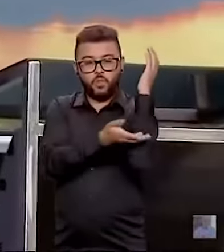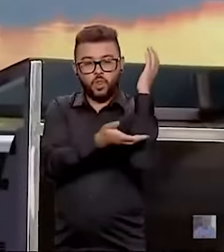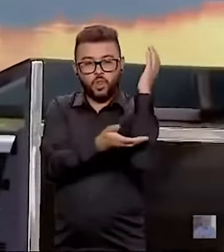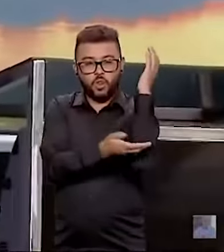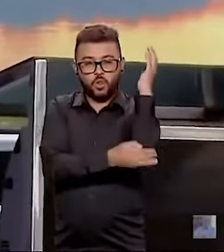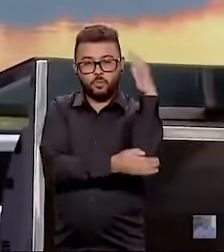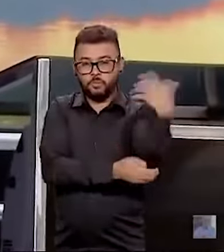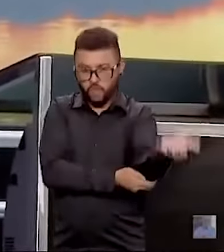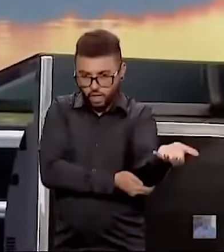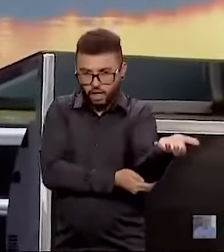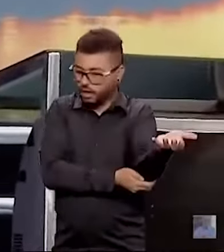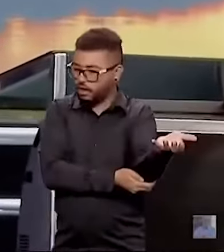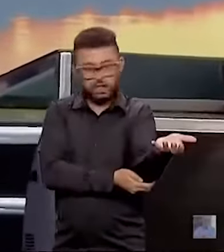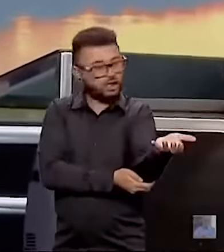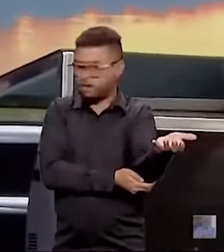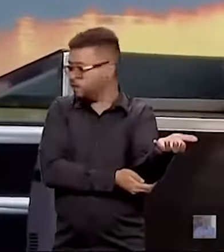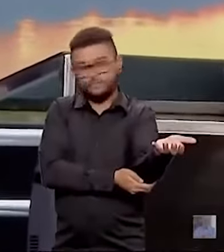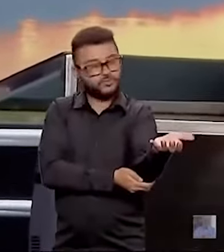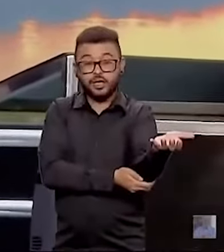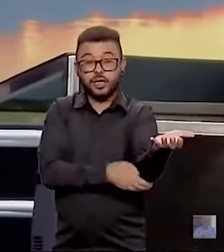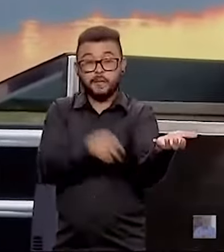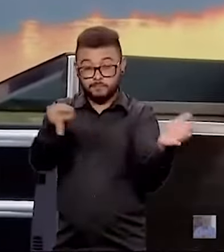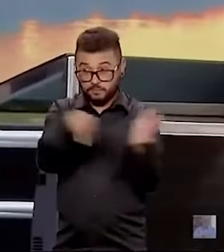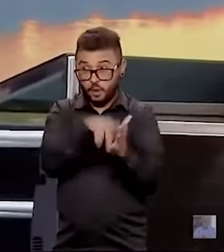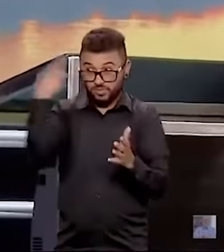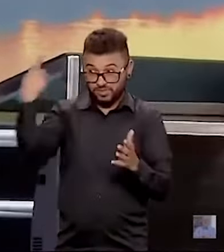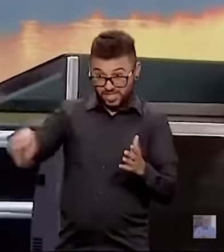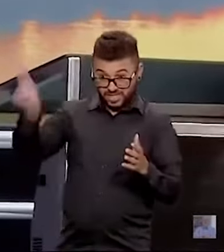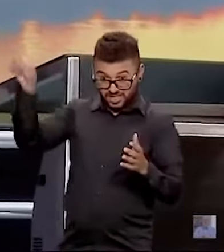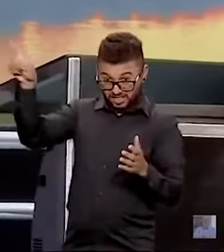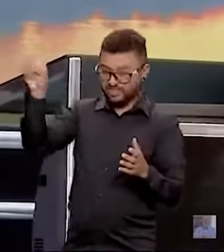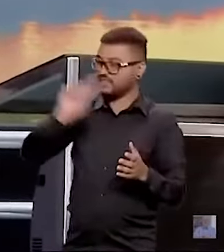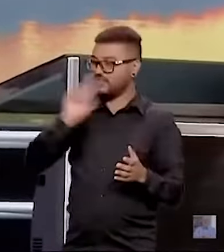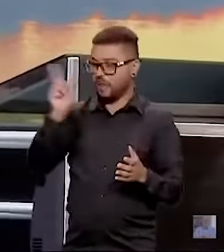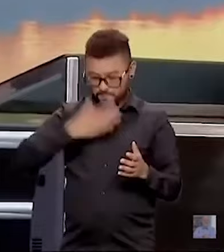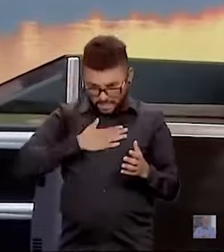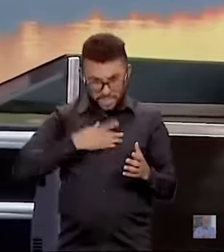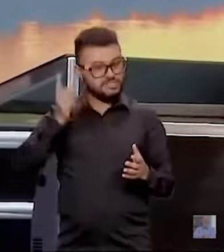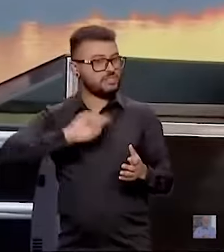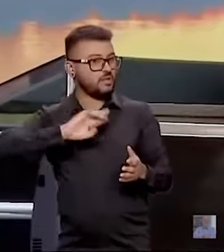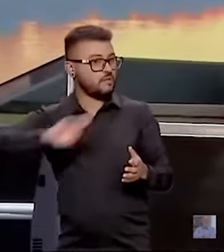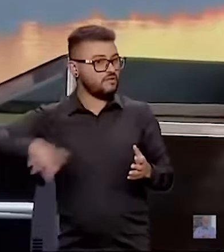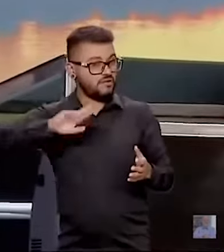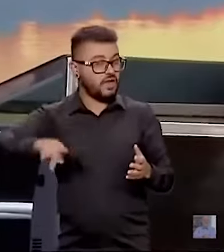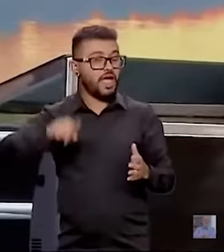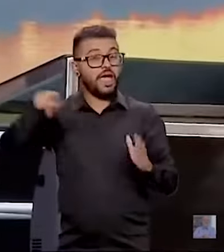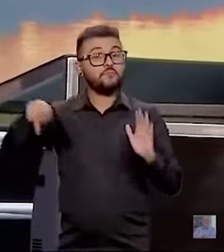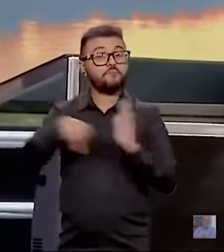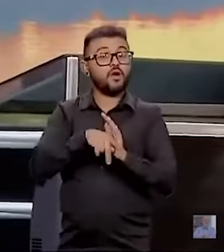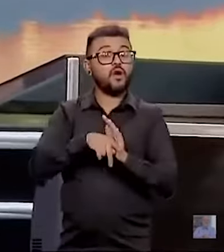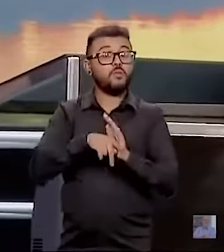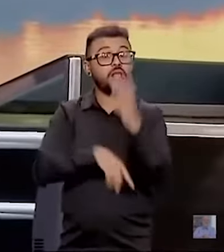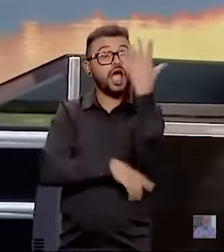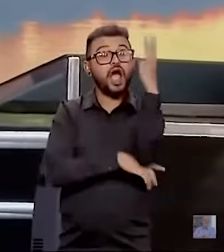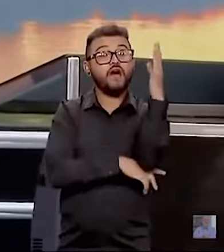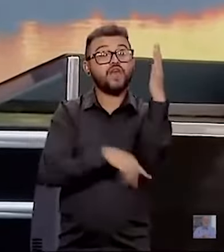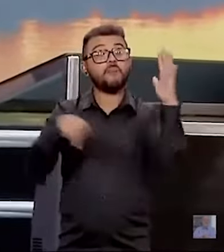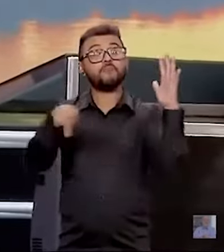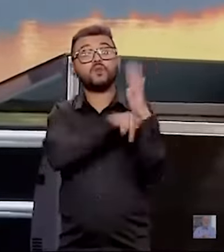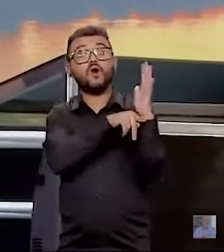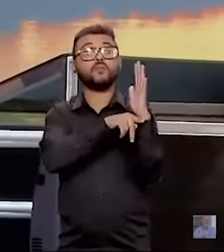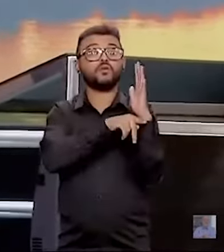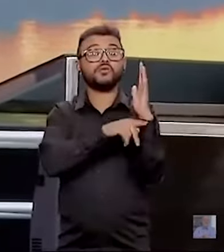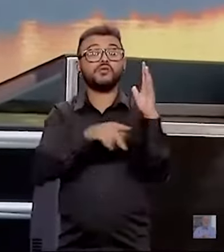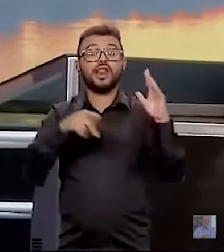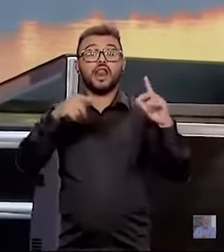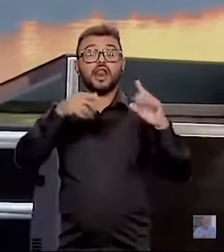motosserra e cortar aquela árvore. Aquela árvore não é dele, não é minha, não é de cada um. Aquela